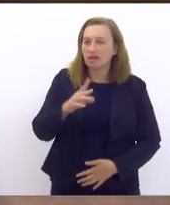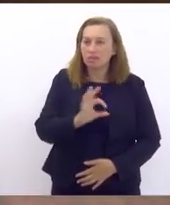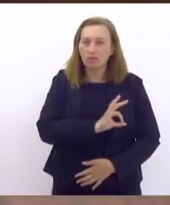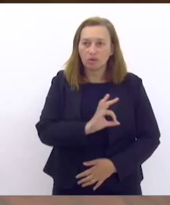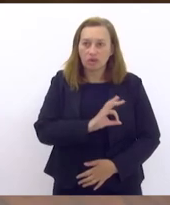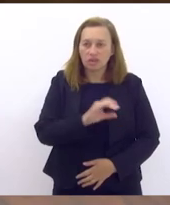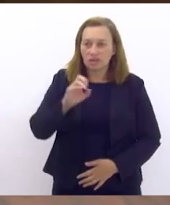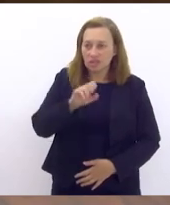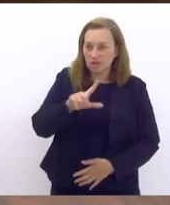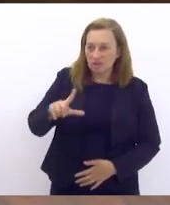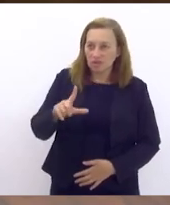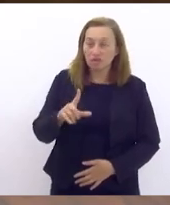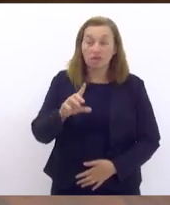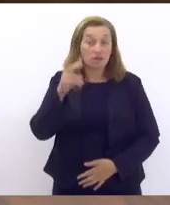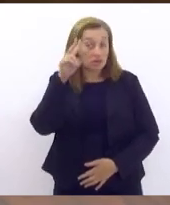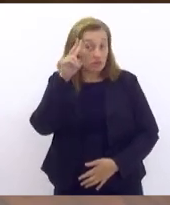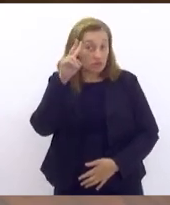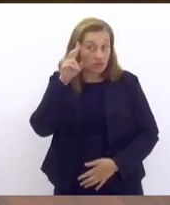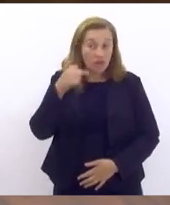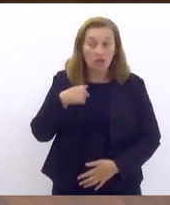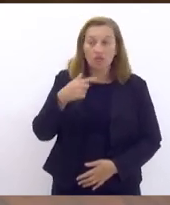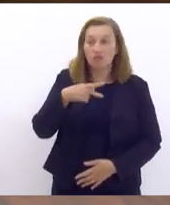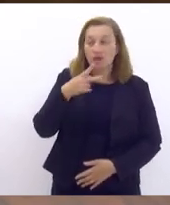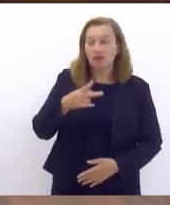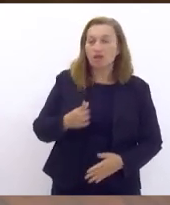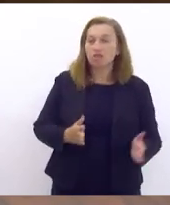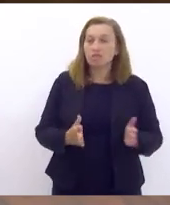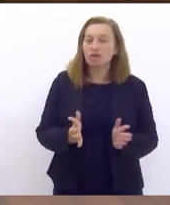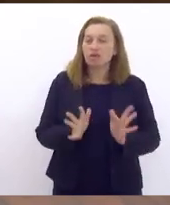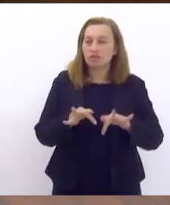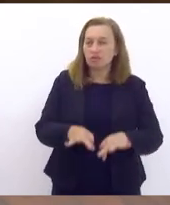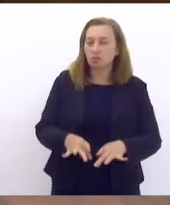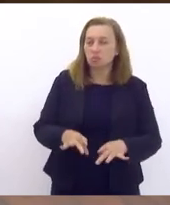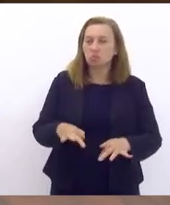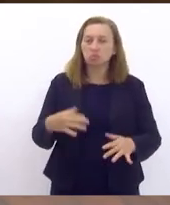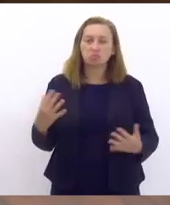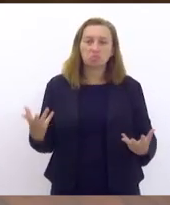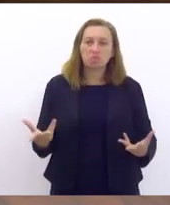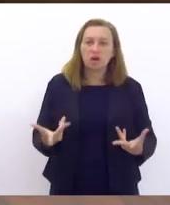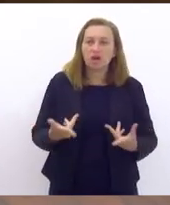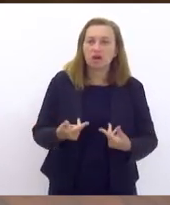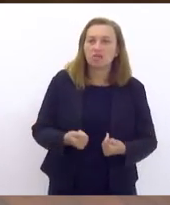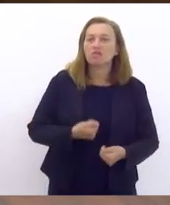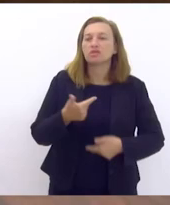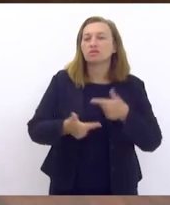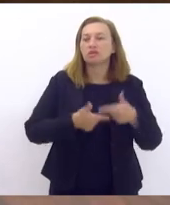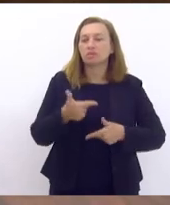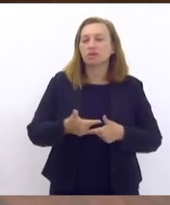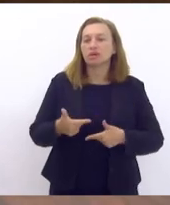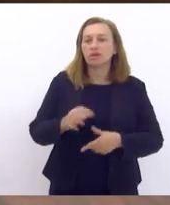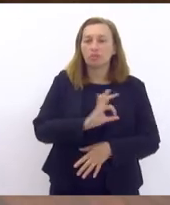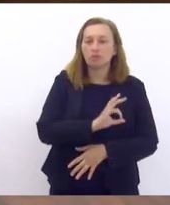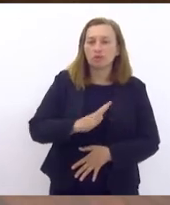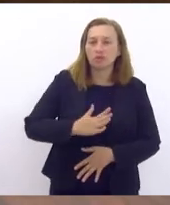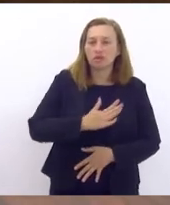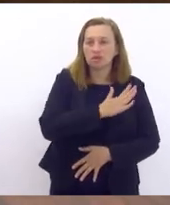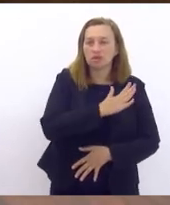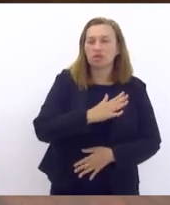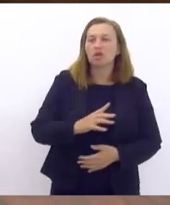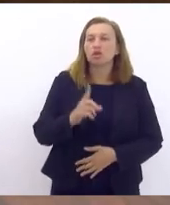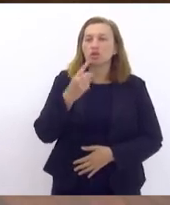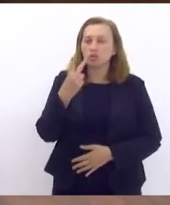Na segunda-feira, eu falei no expediente final, o excelente trabalho da Polícia Civil no levantamento de